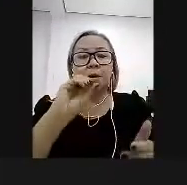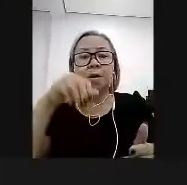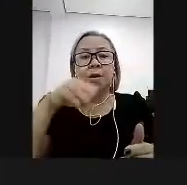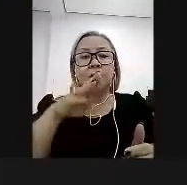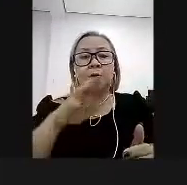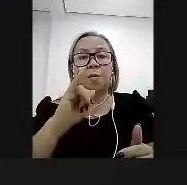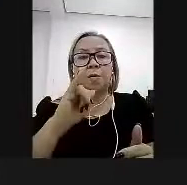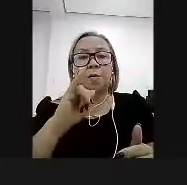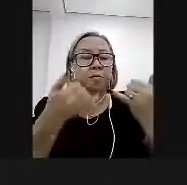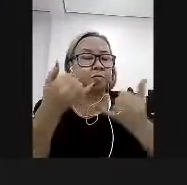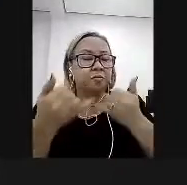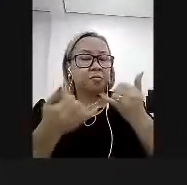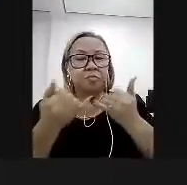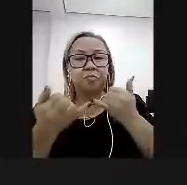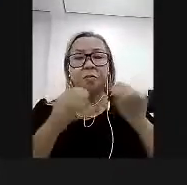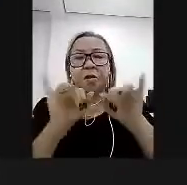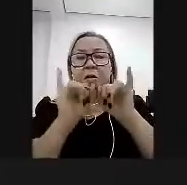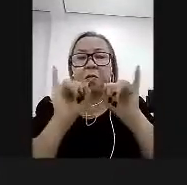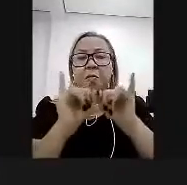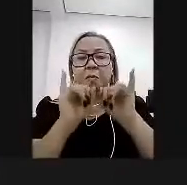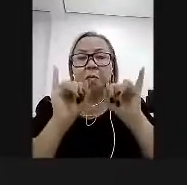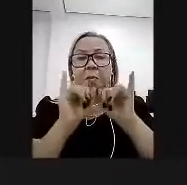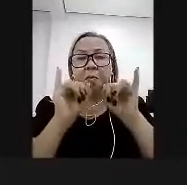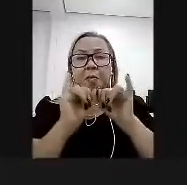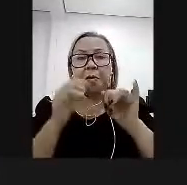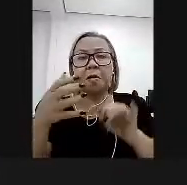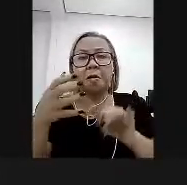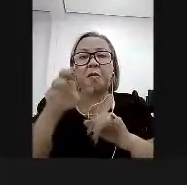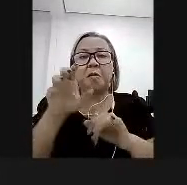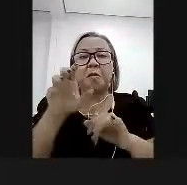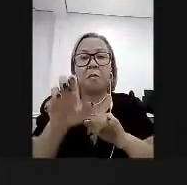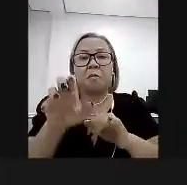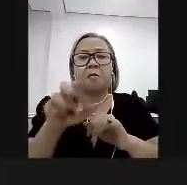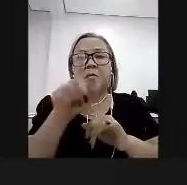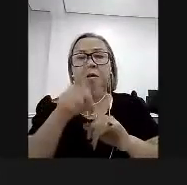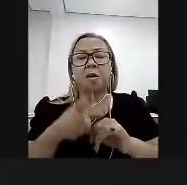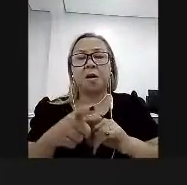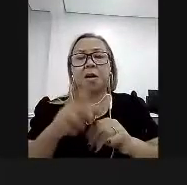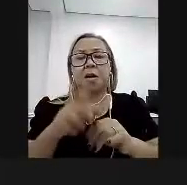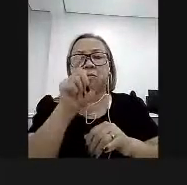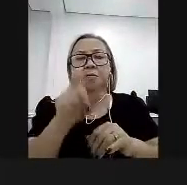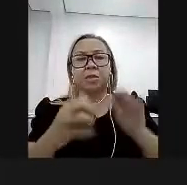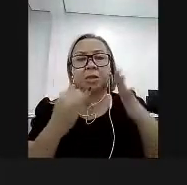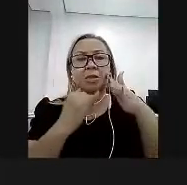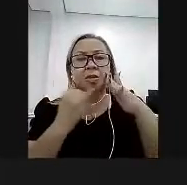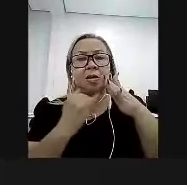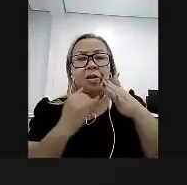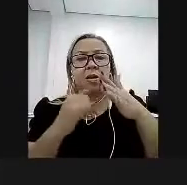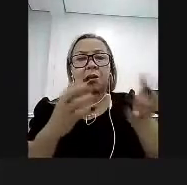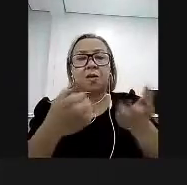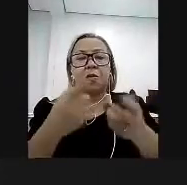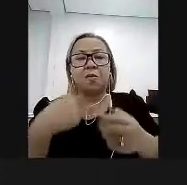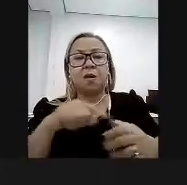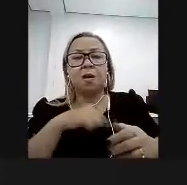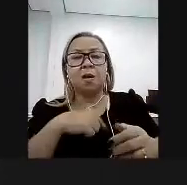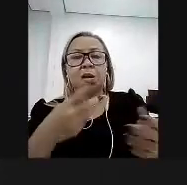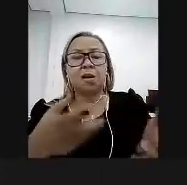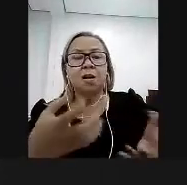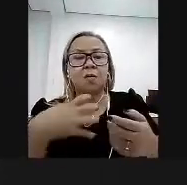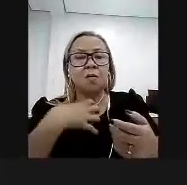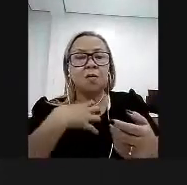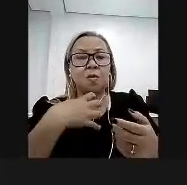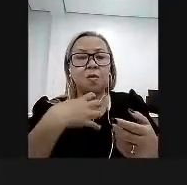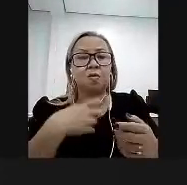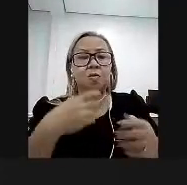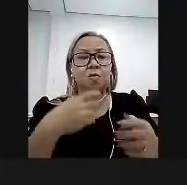coisas. Porque às vezes eu não quero essa performance institucionalizada. Eu quero a nossa performance, que é brasileira,